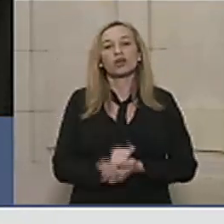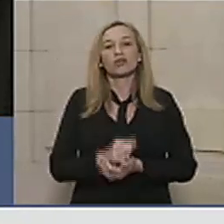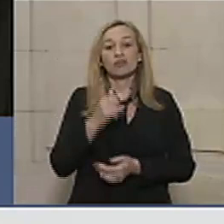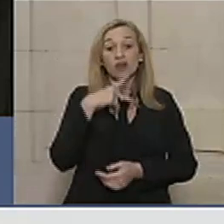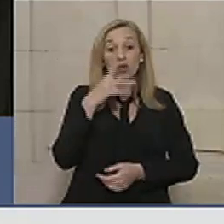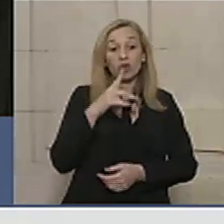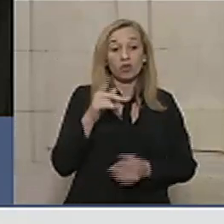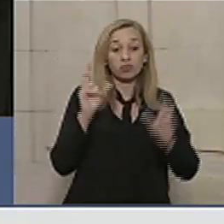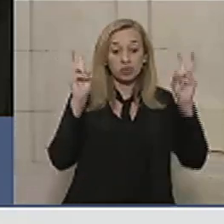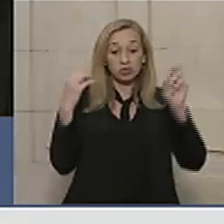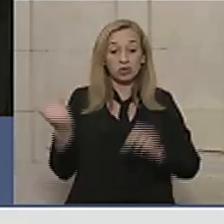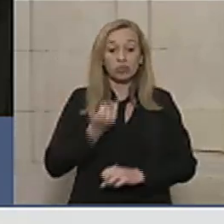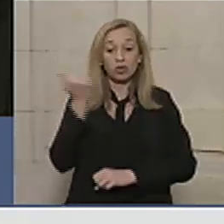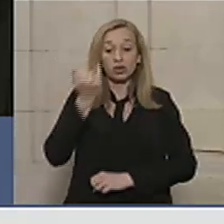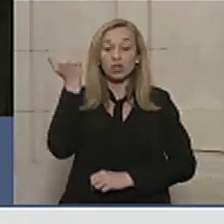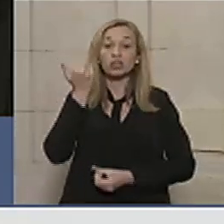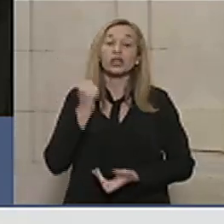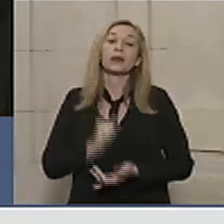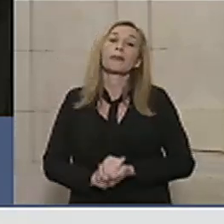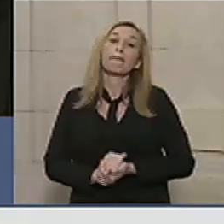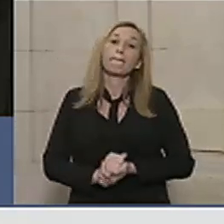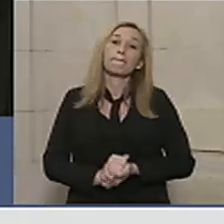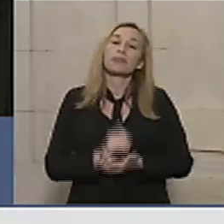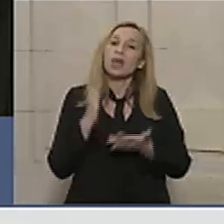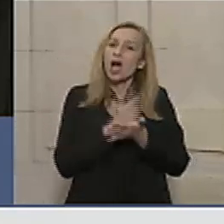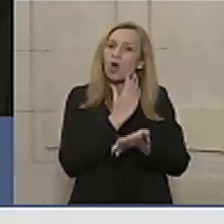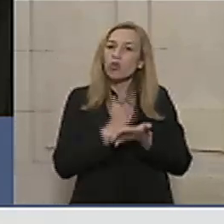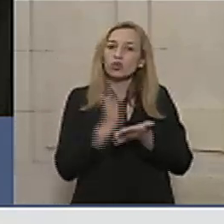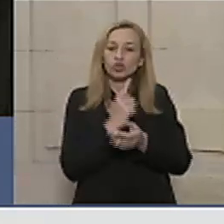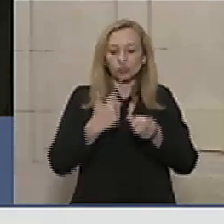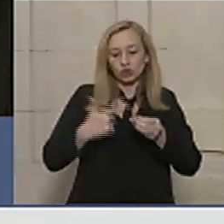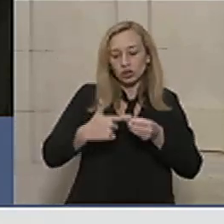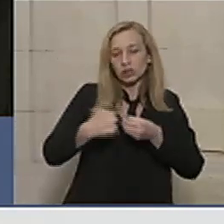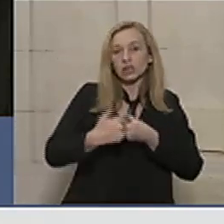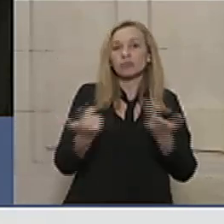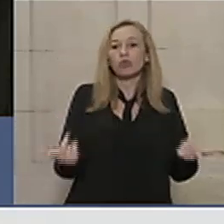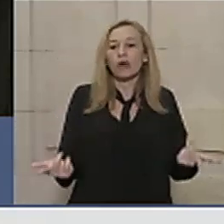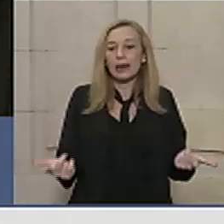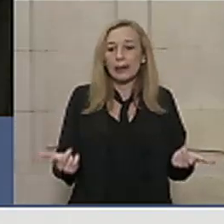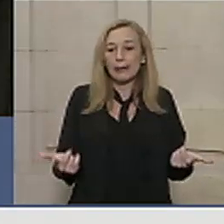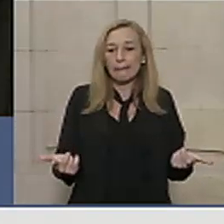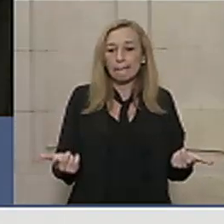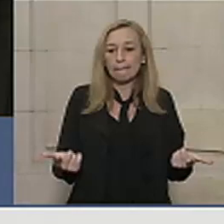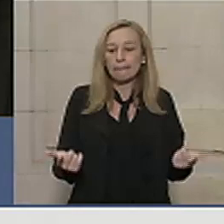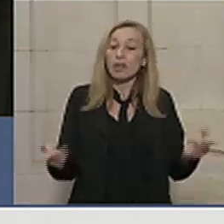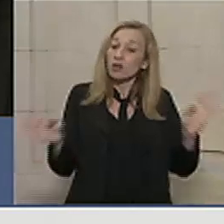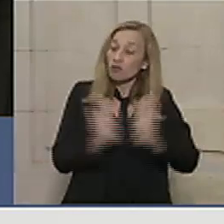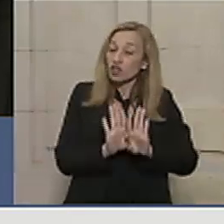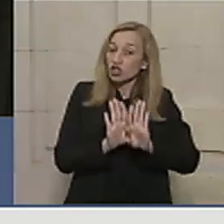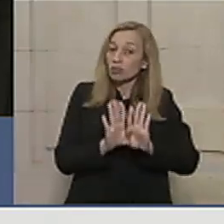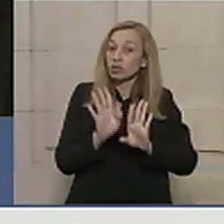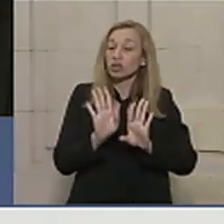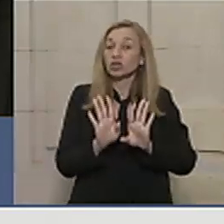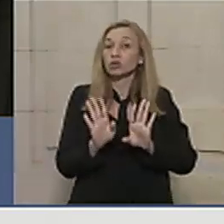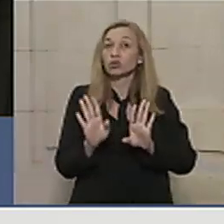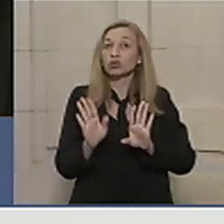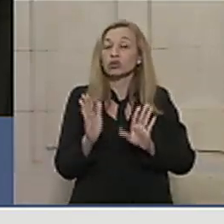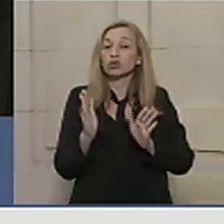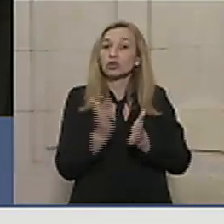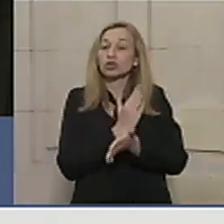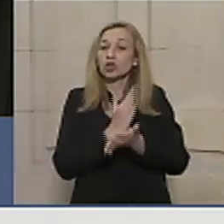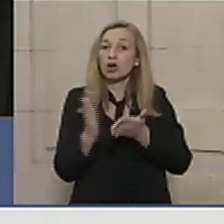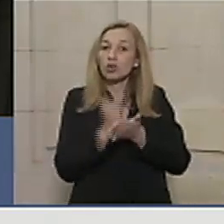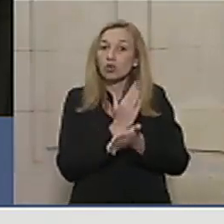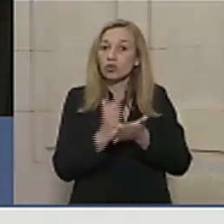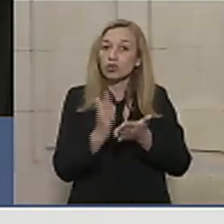na casa, uma reivindicação em prol de alguns municípios por conta do possível fechamento de algumas SACs